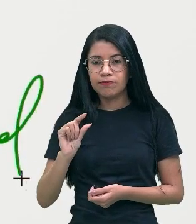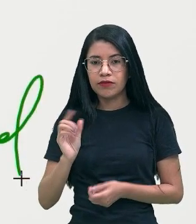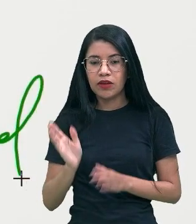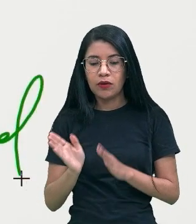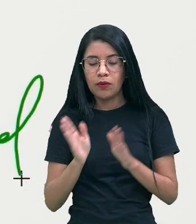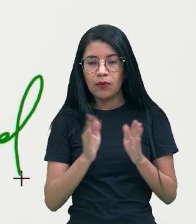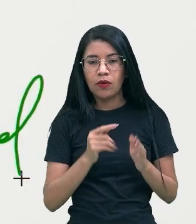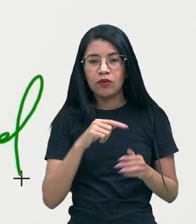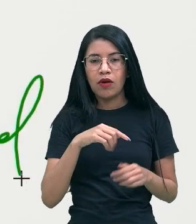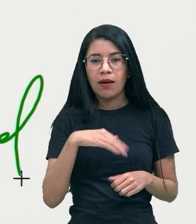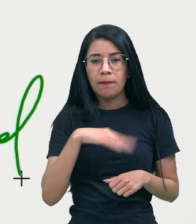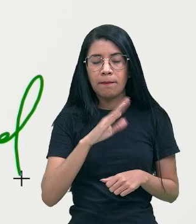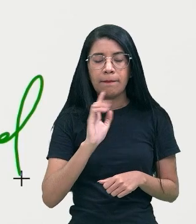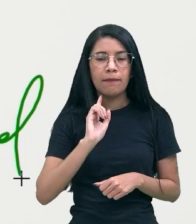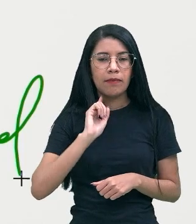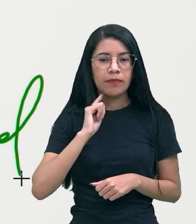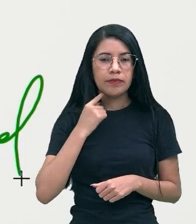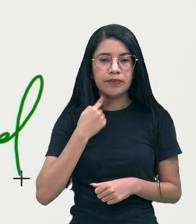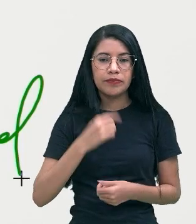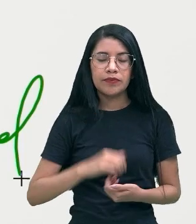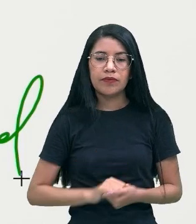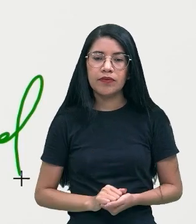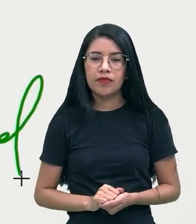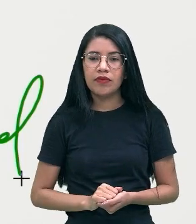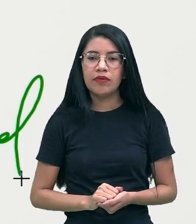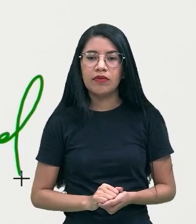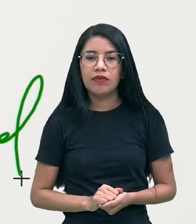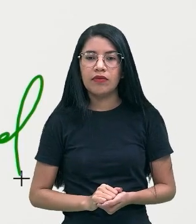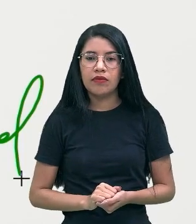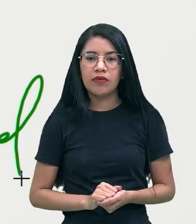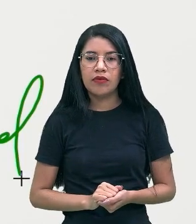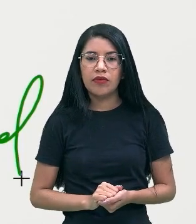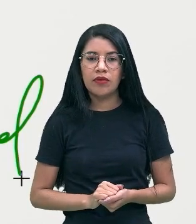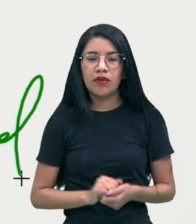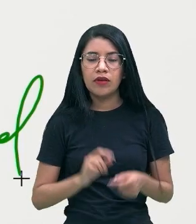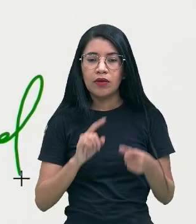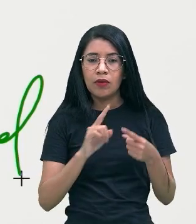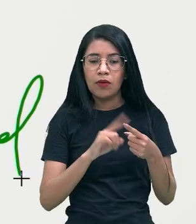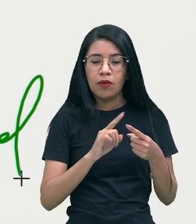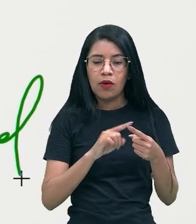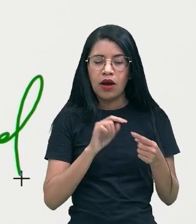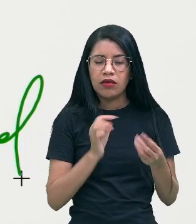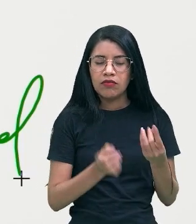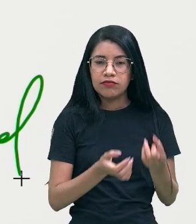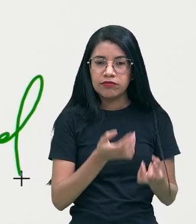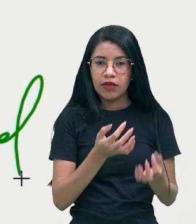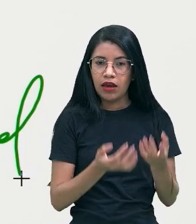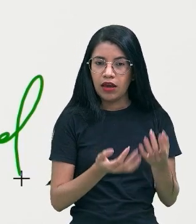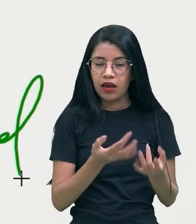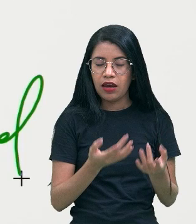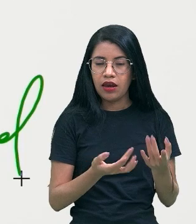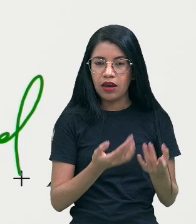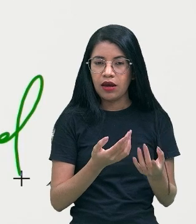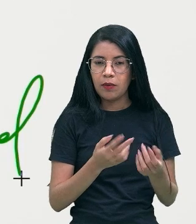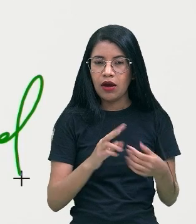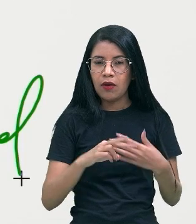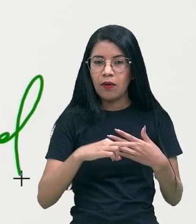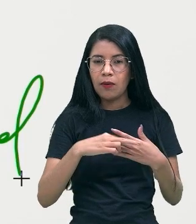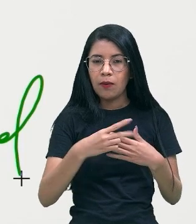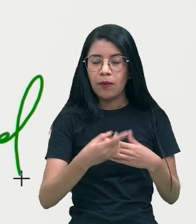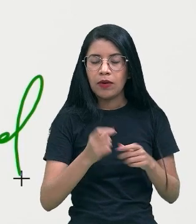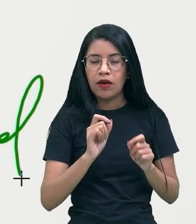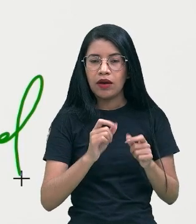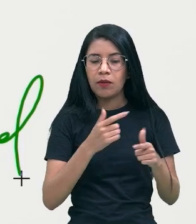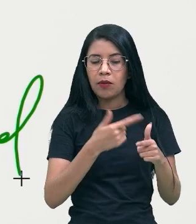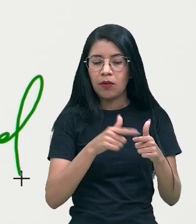o biocombustível. Os combustíveis fósseis são aqueles que, quando queima, eles causam problemas